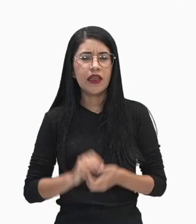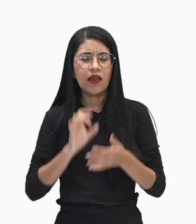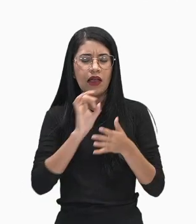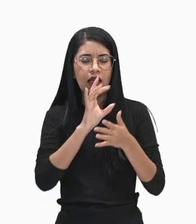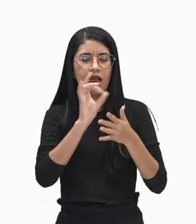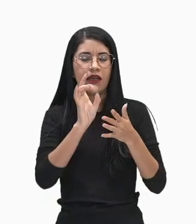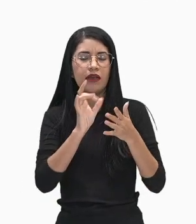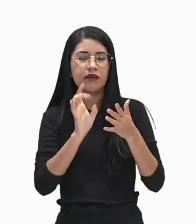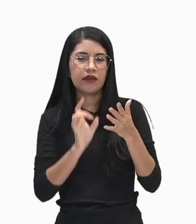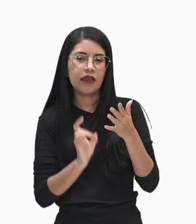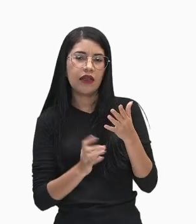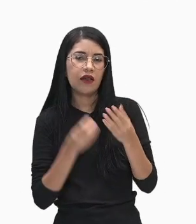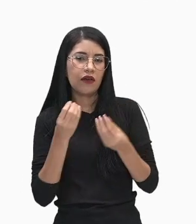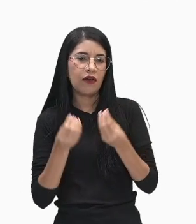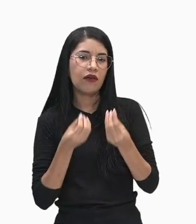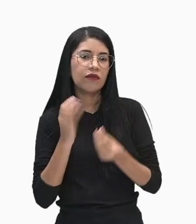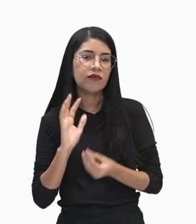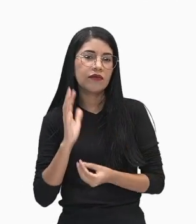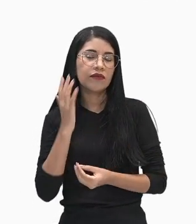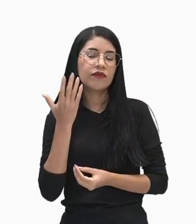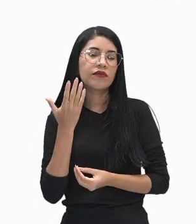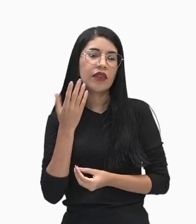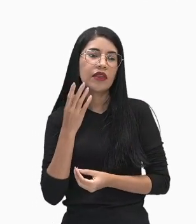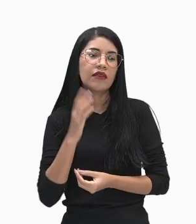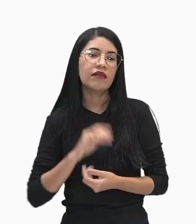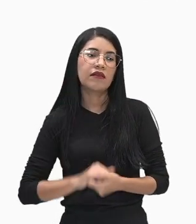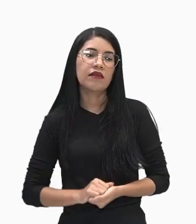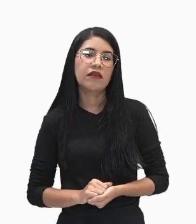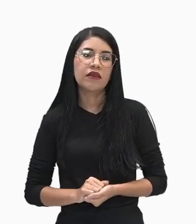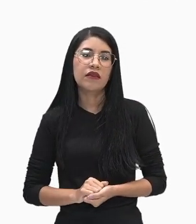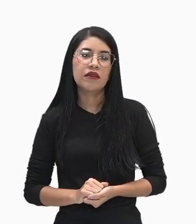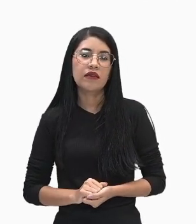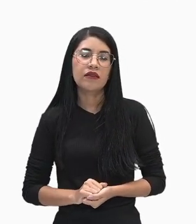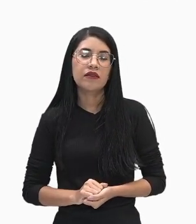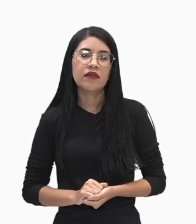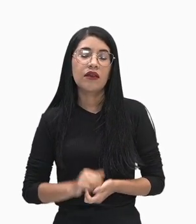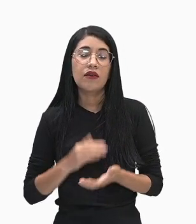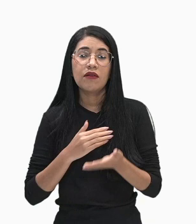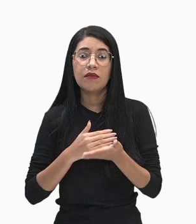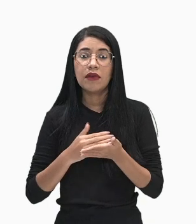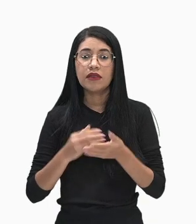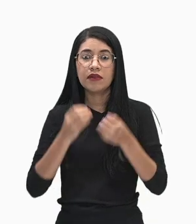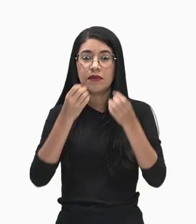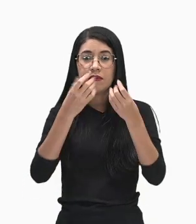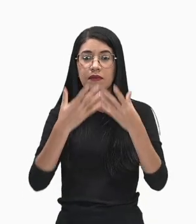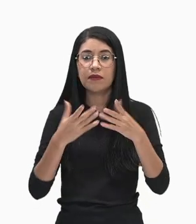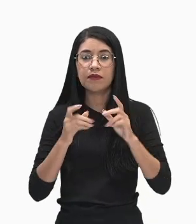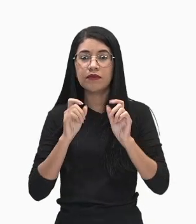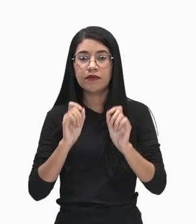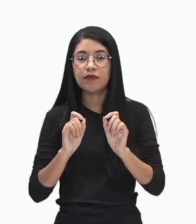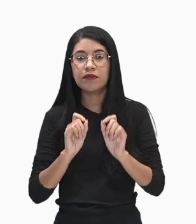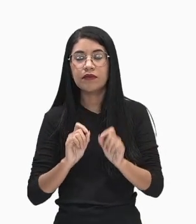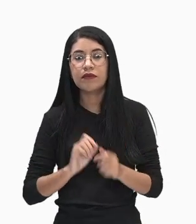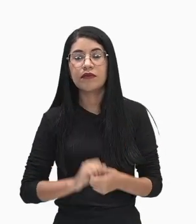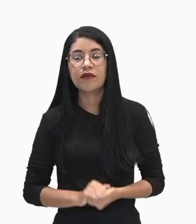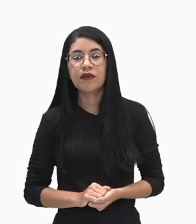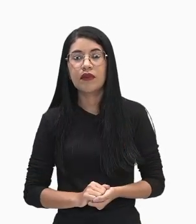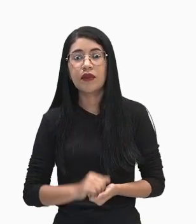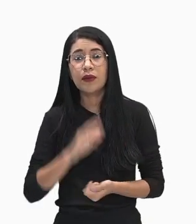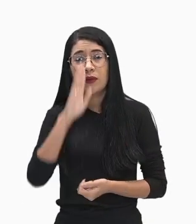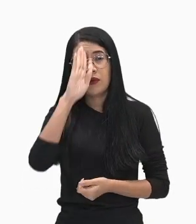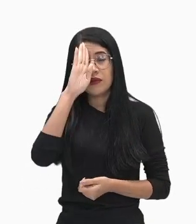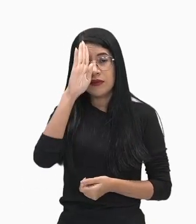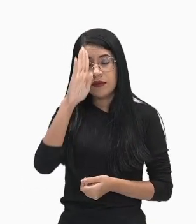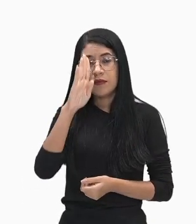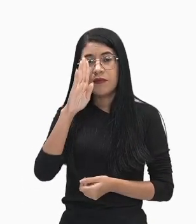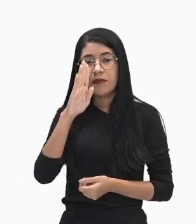um desses efeitos aqui, bem legal para você. Vamos começar então falando aqui, ó, né, dos principais efeitos que a